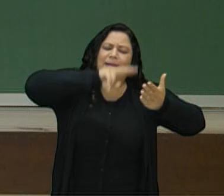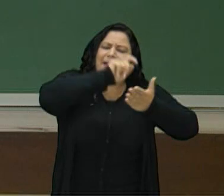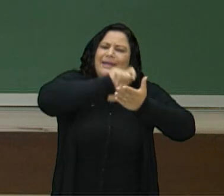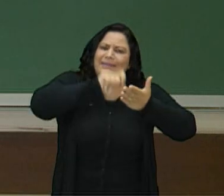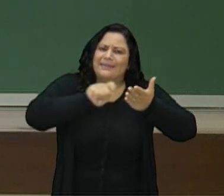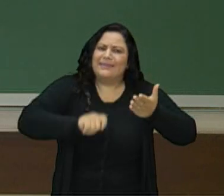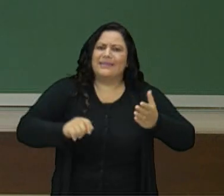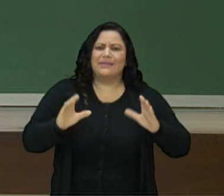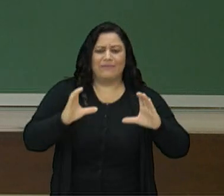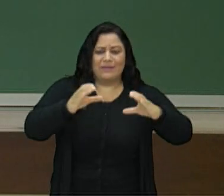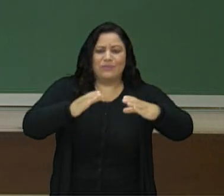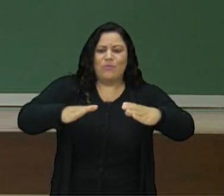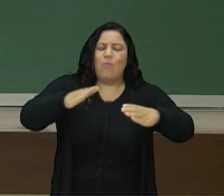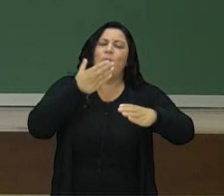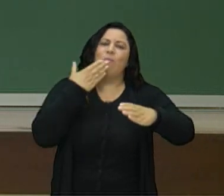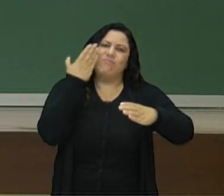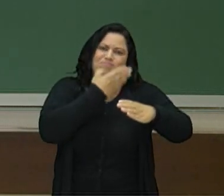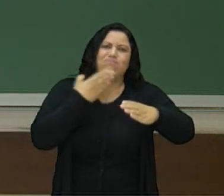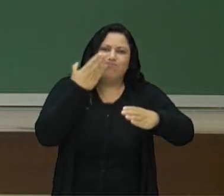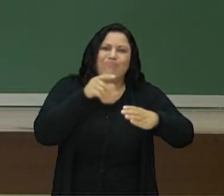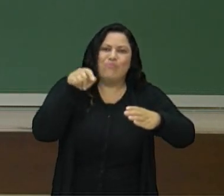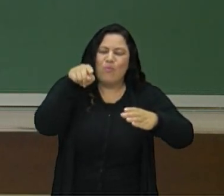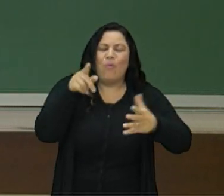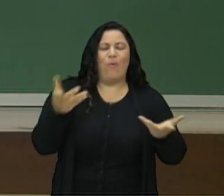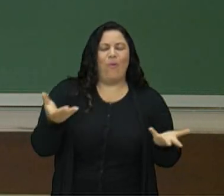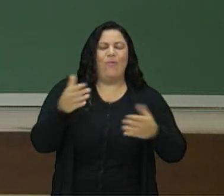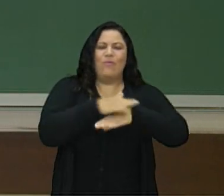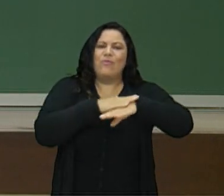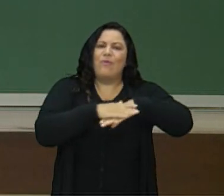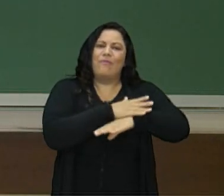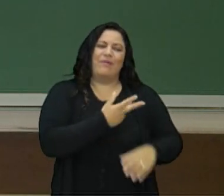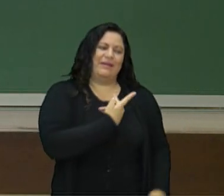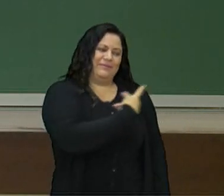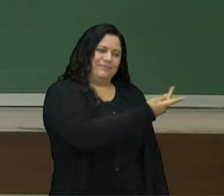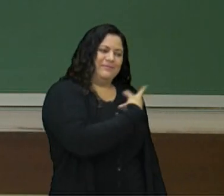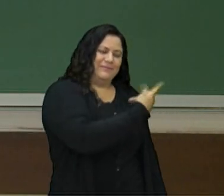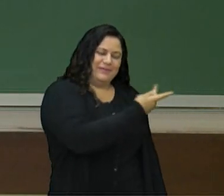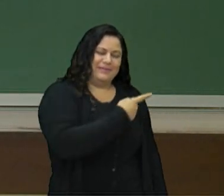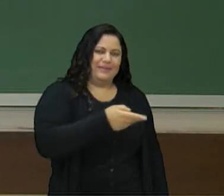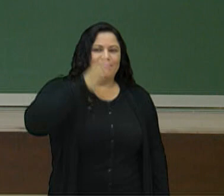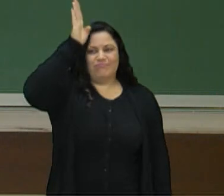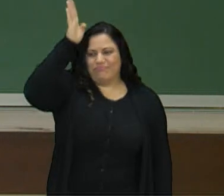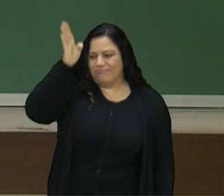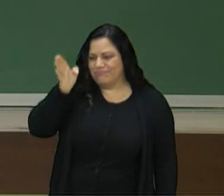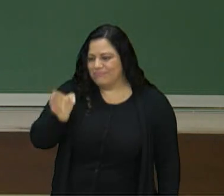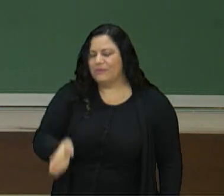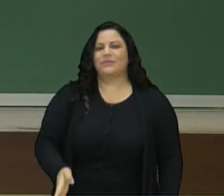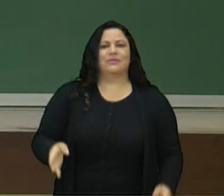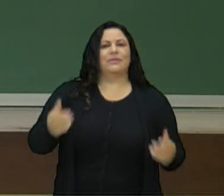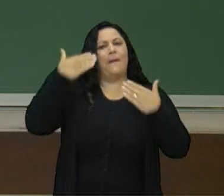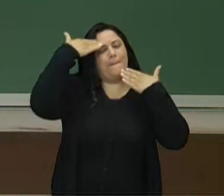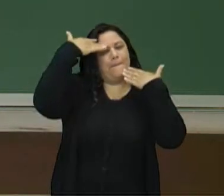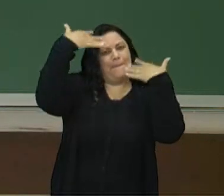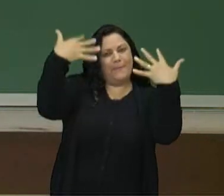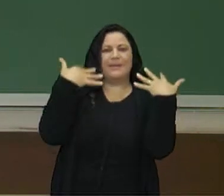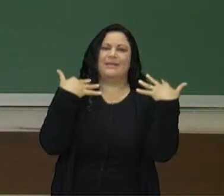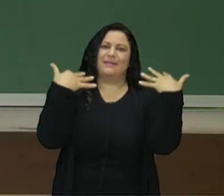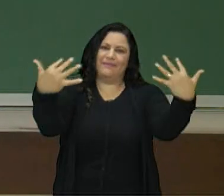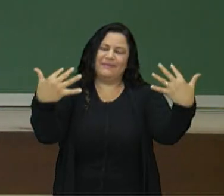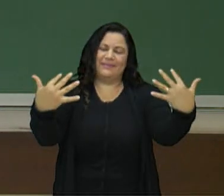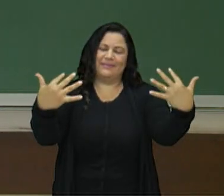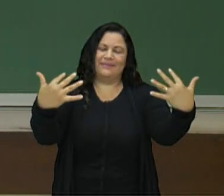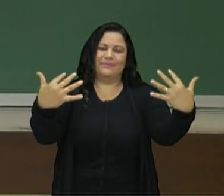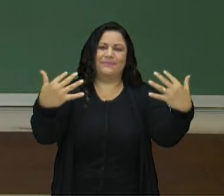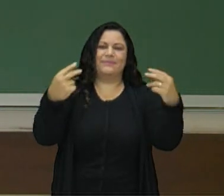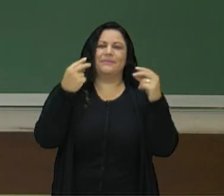de célula. Limpe, converse com quem está ao seu lado. Mantenha uma rotina. Obrigado por esta revisão. Nos veremos em